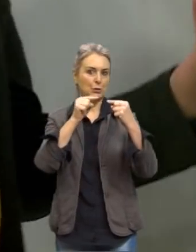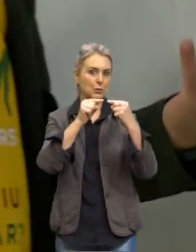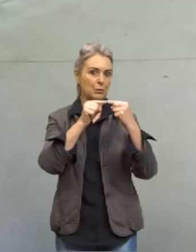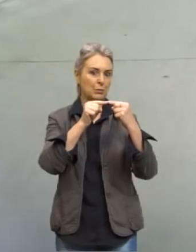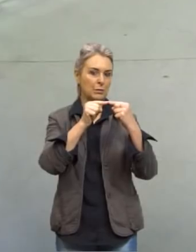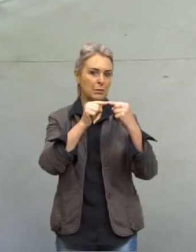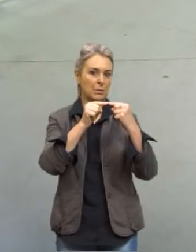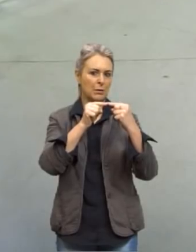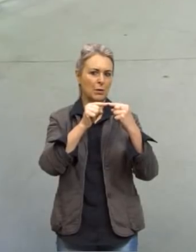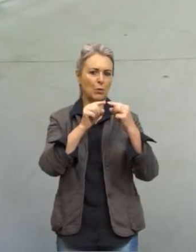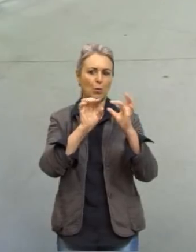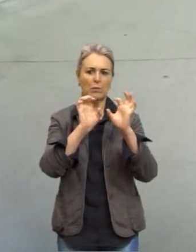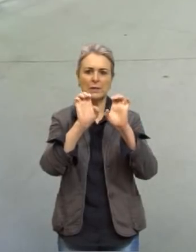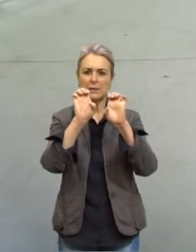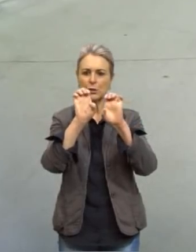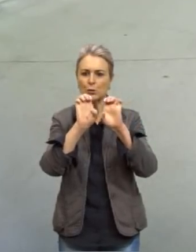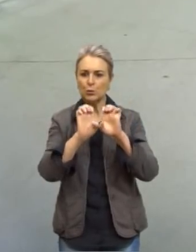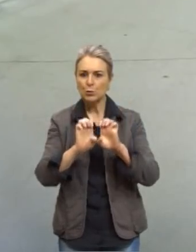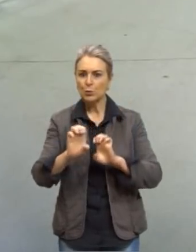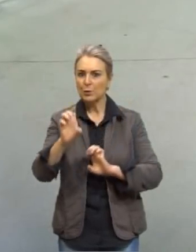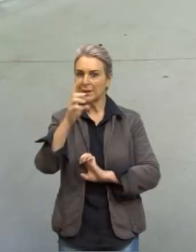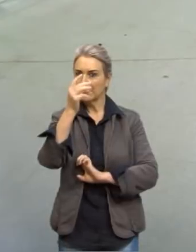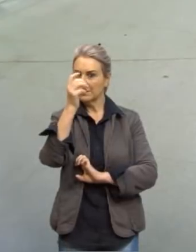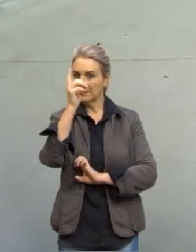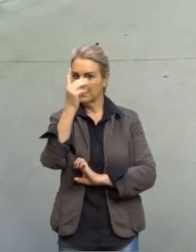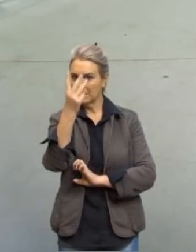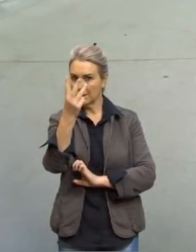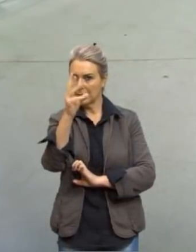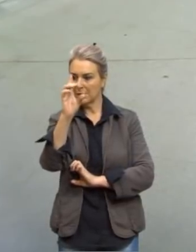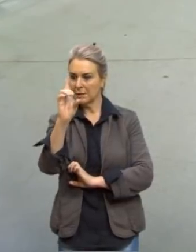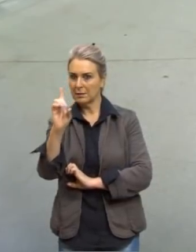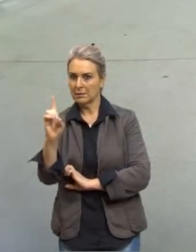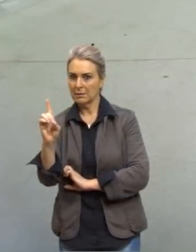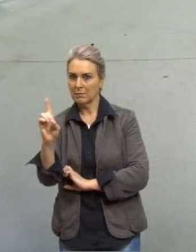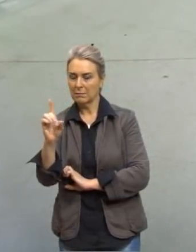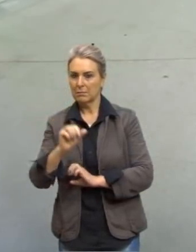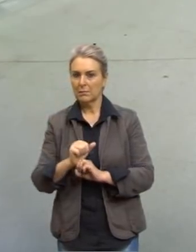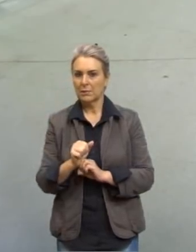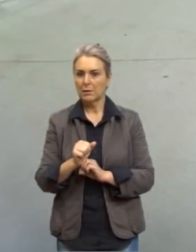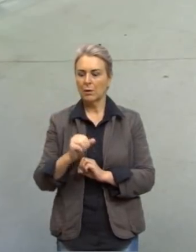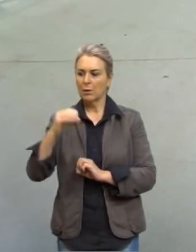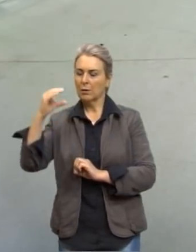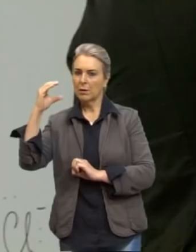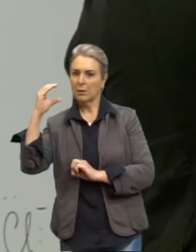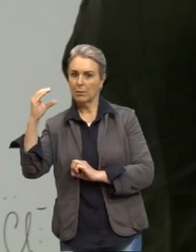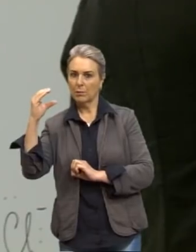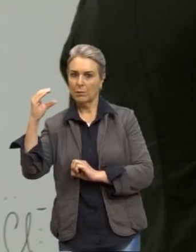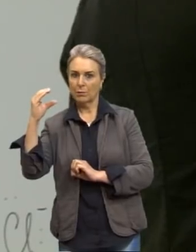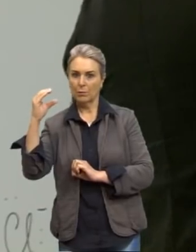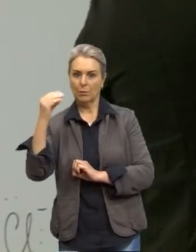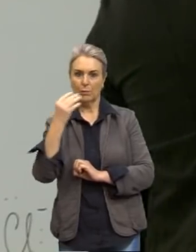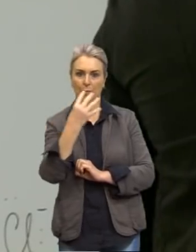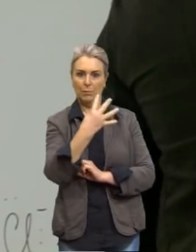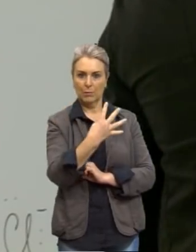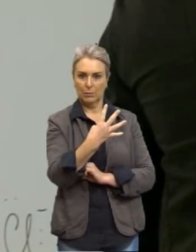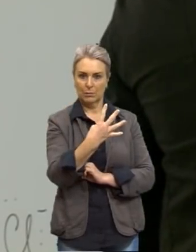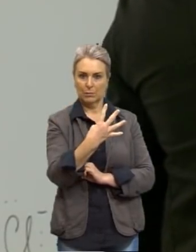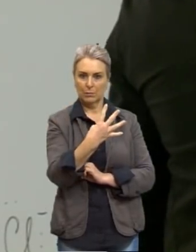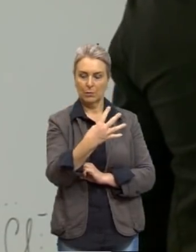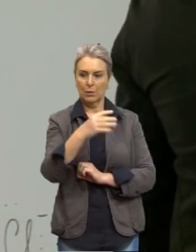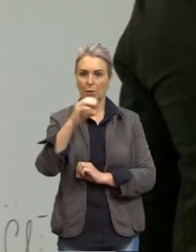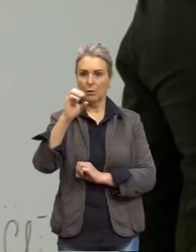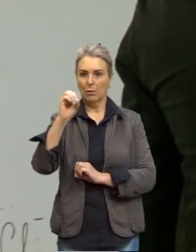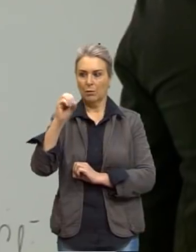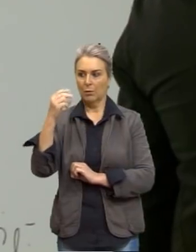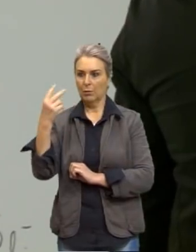que vai formar essa estrutura tridimensional eu vou pegar o carbono que precisa fazer quatro e um